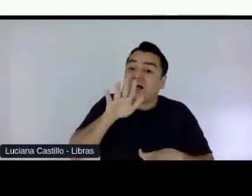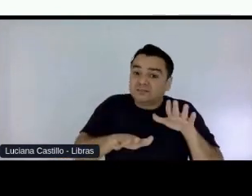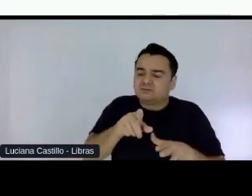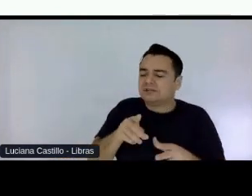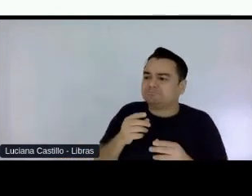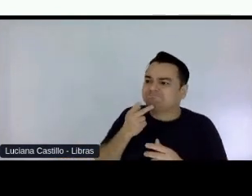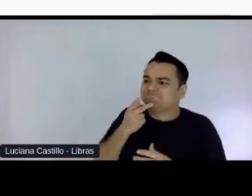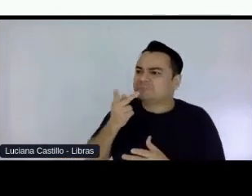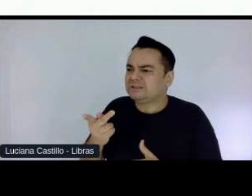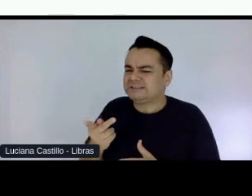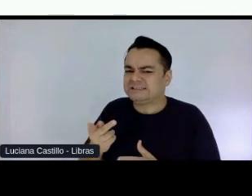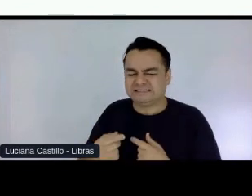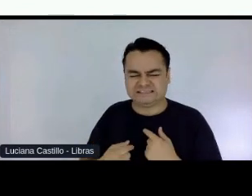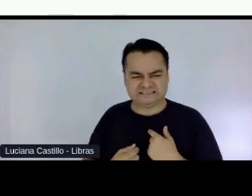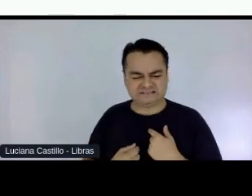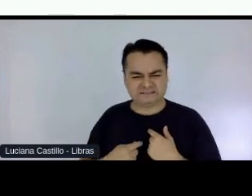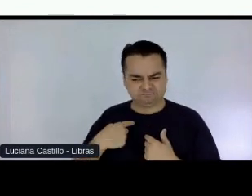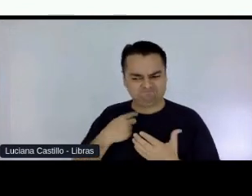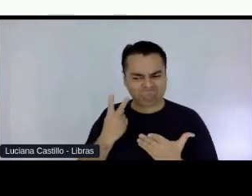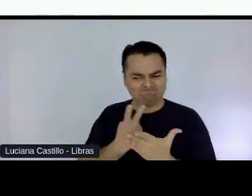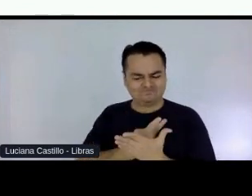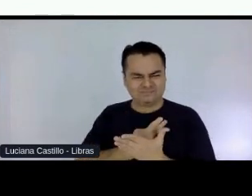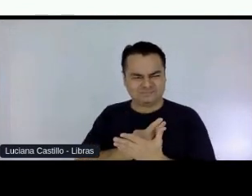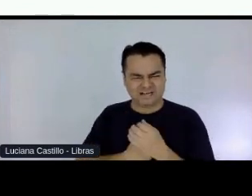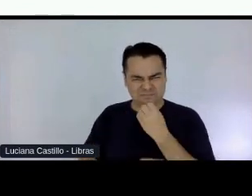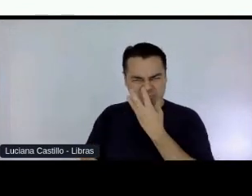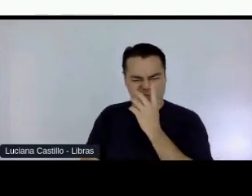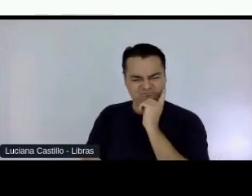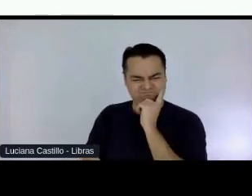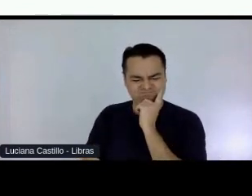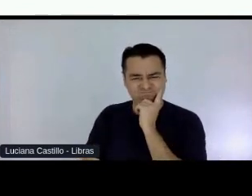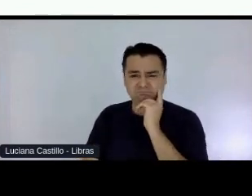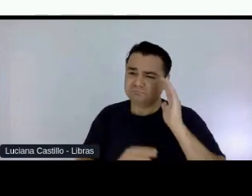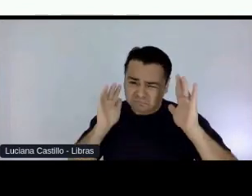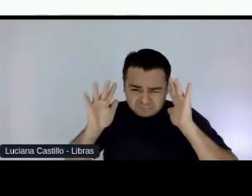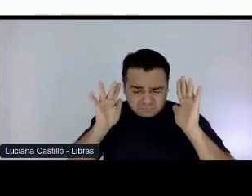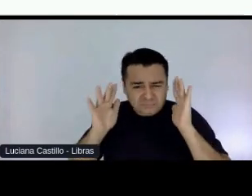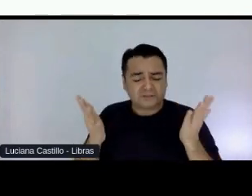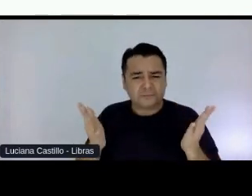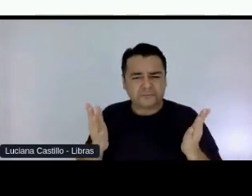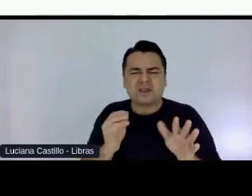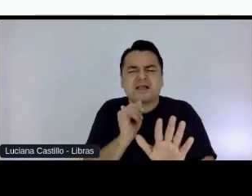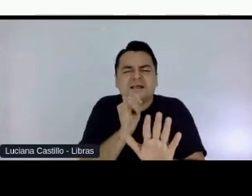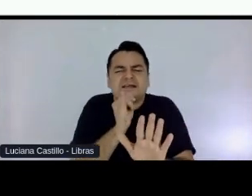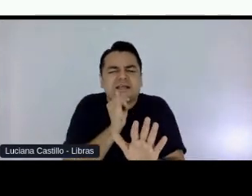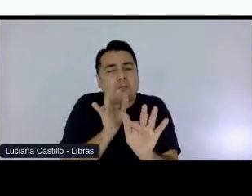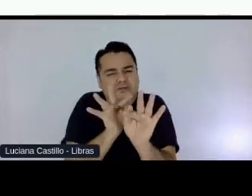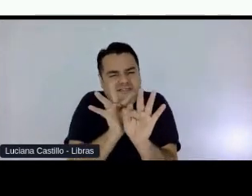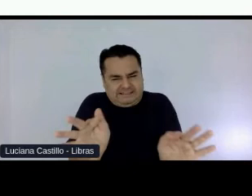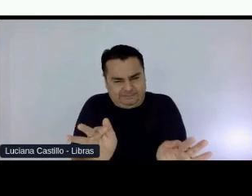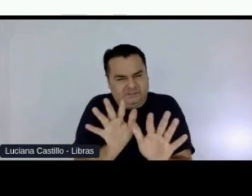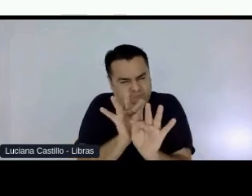será que é legal falar isso? Né? Vou trazer um exemplo muito simples, tá? Que a gente costuma muito falar.